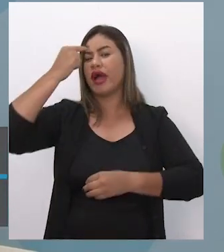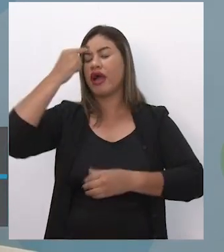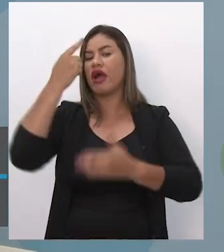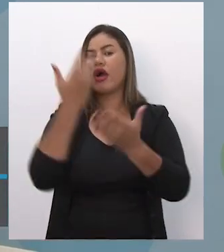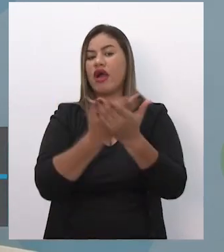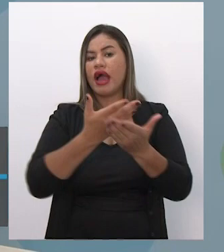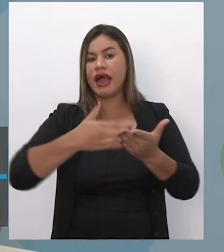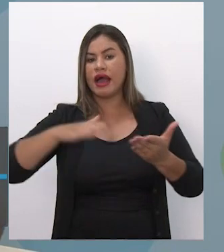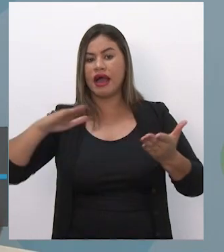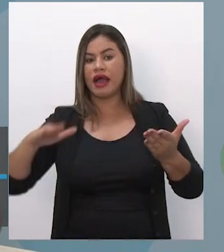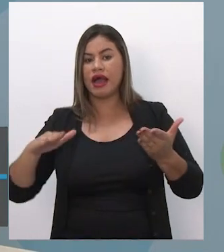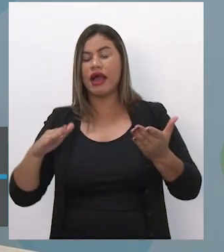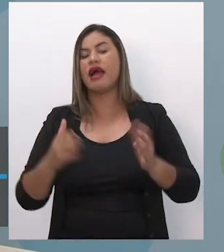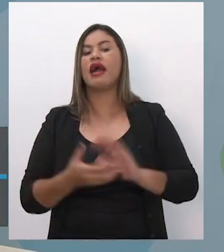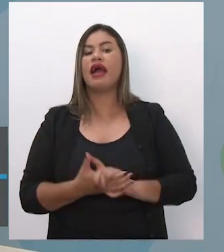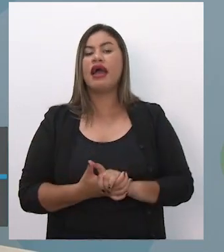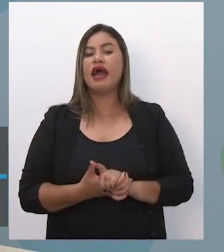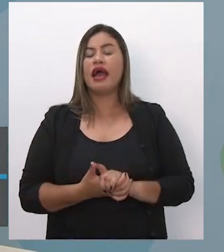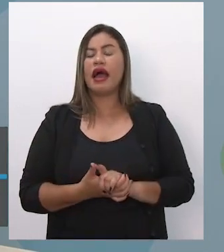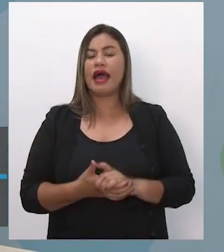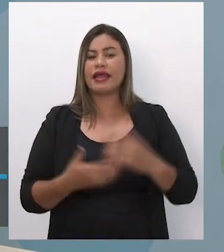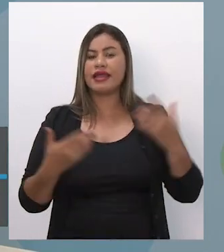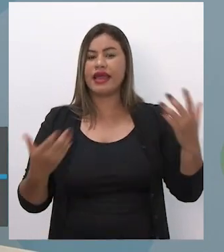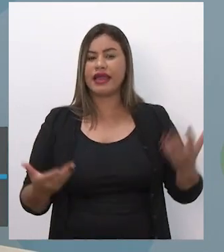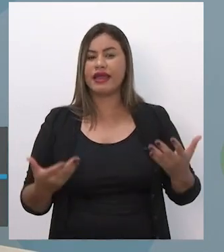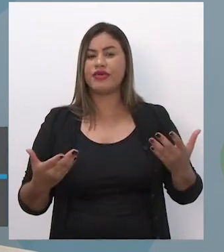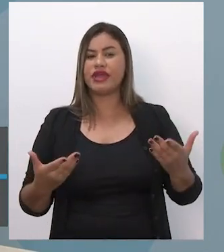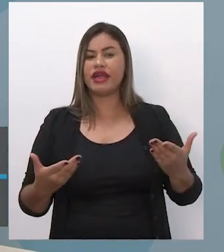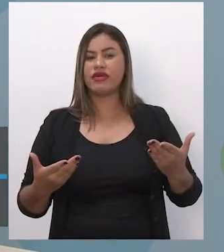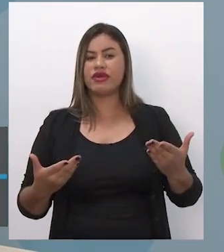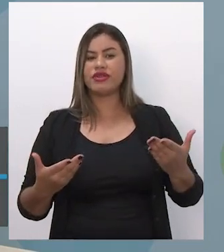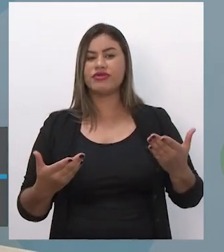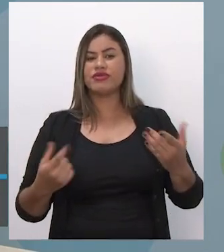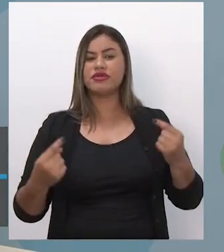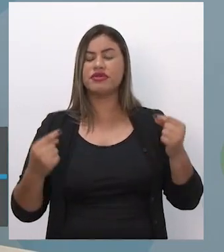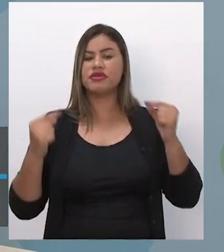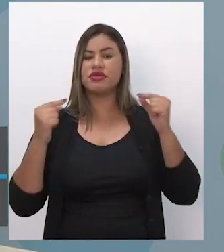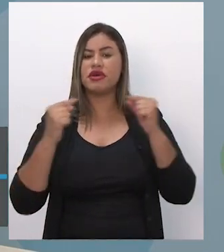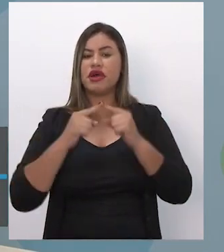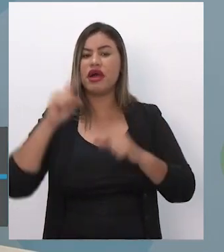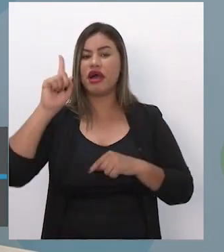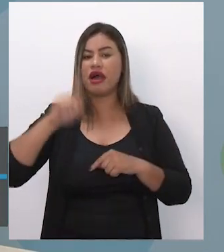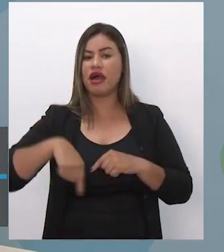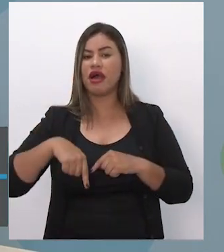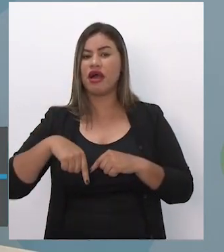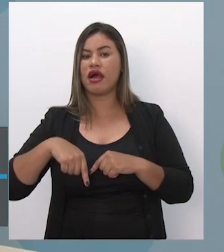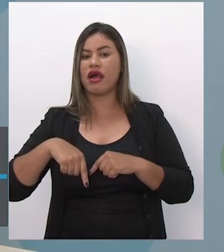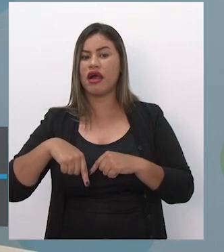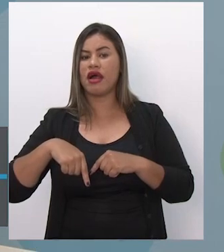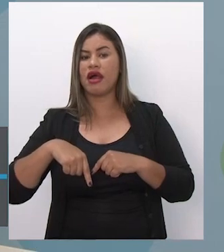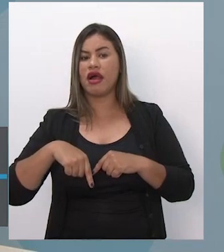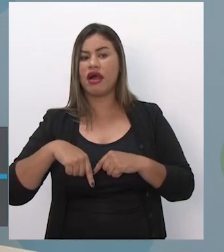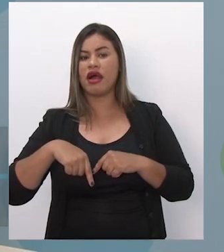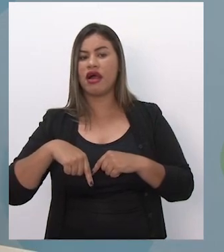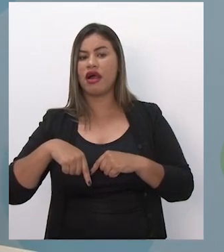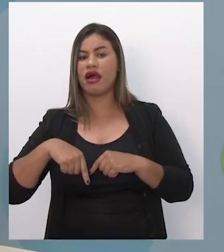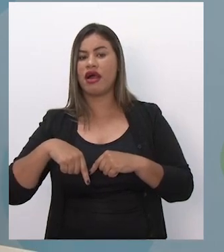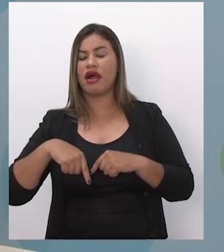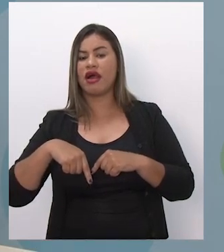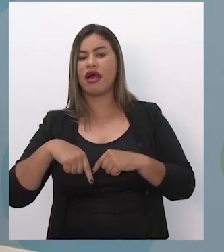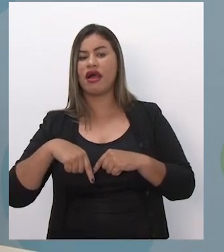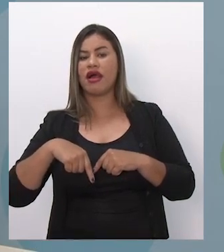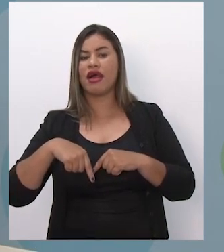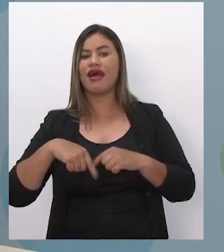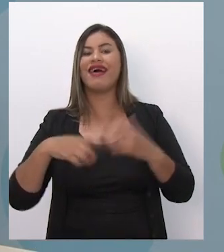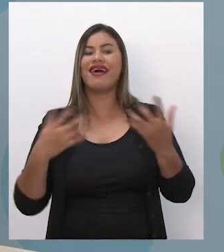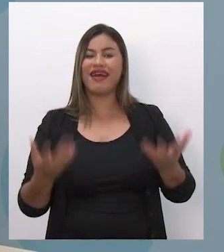estudante, o trabalho para desenvolver o pensamento geográfico, né? E o raciocínio geográfico, o pensamento espacial. Isso